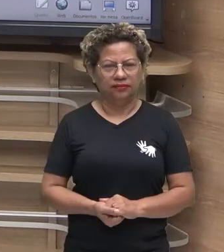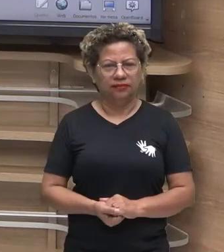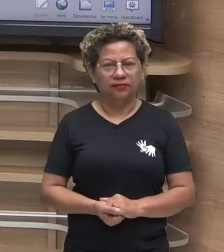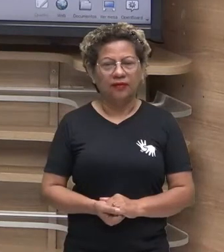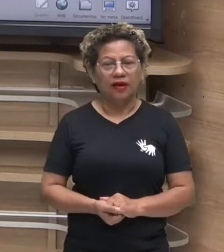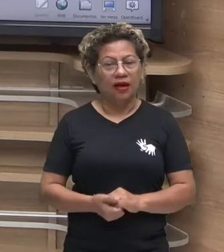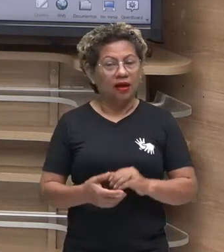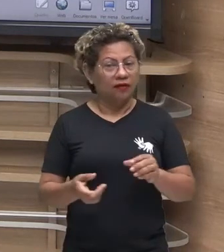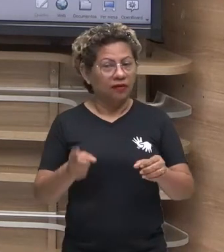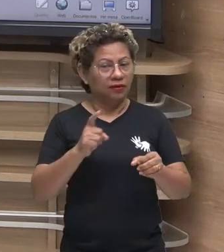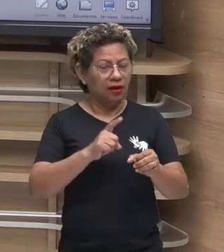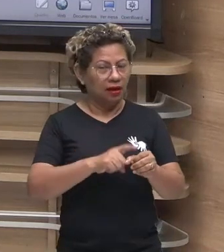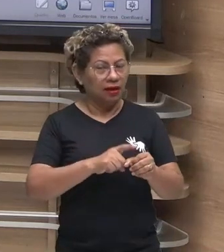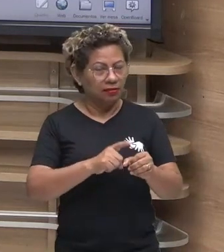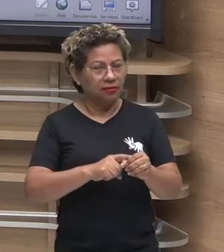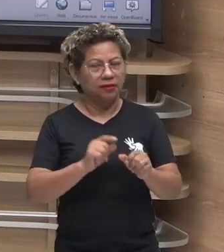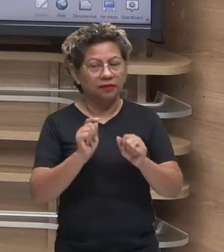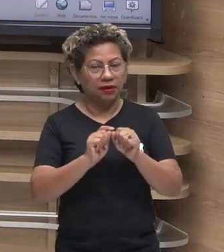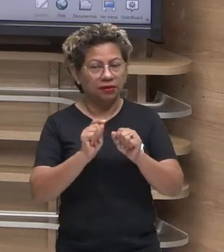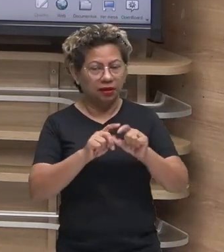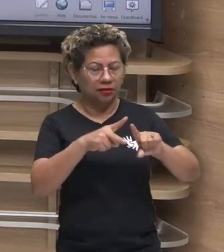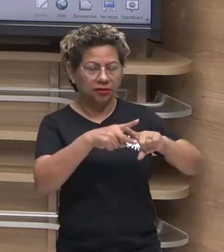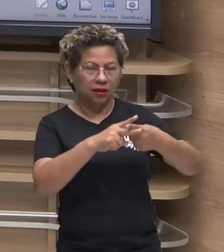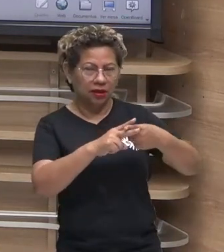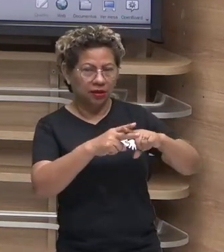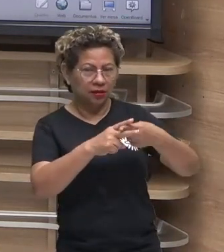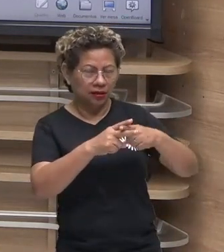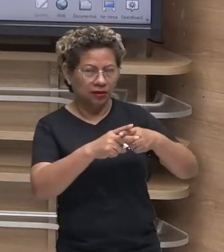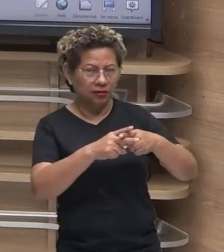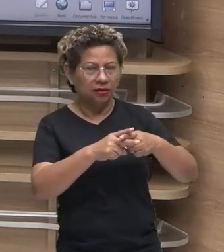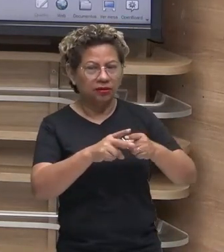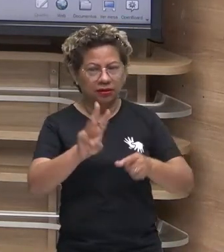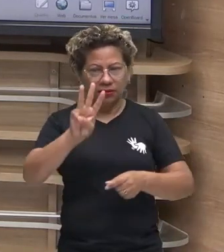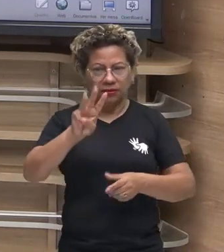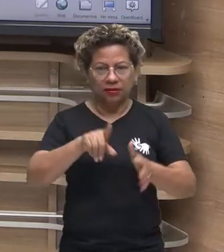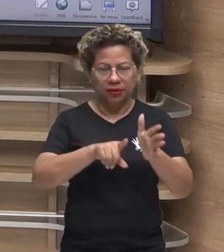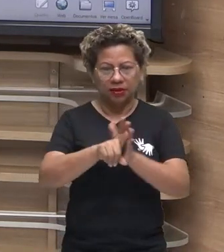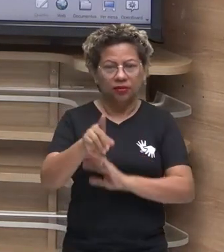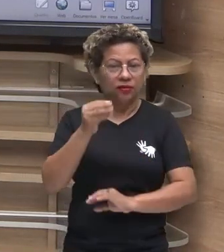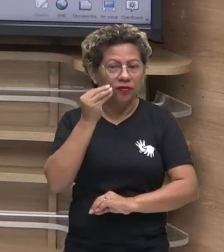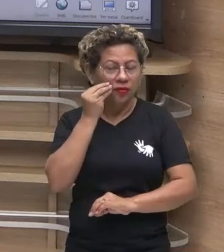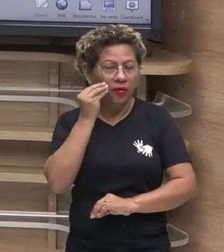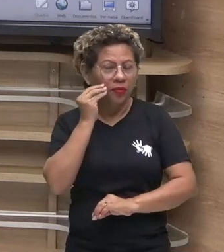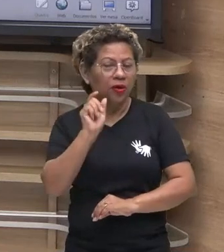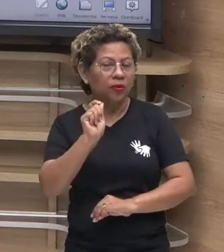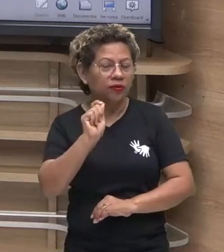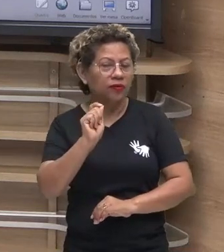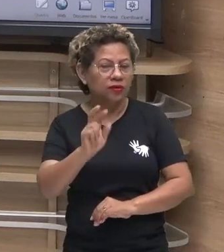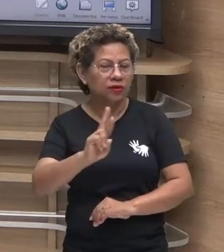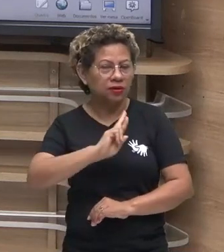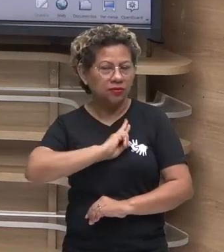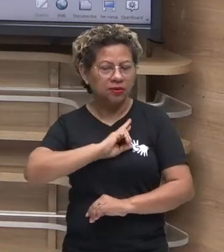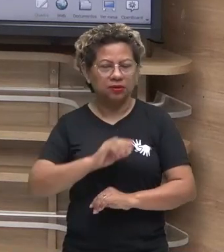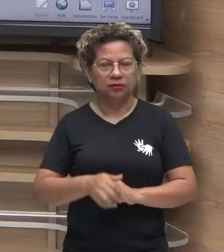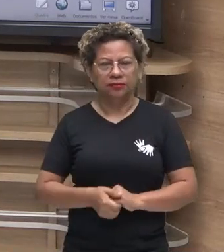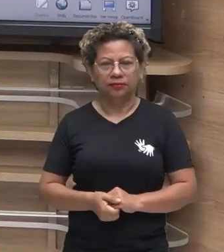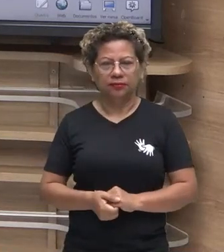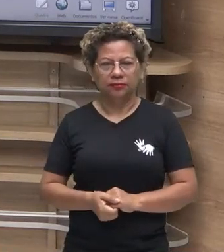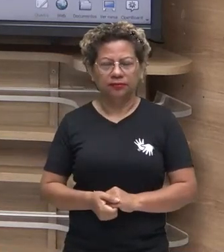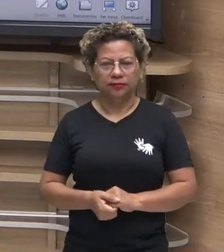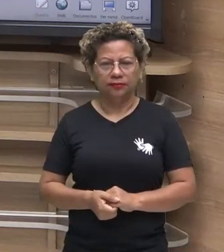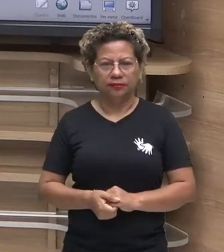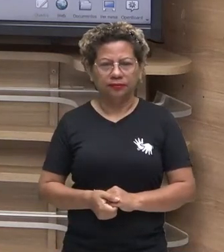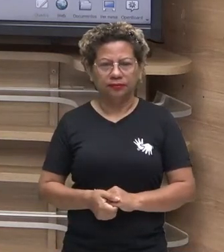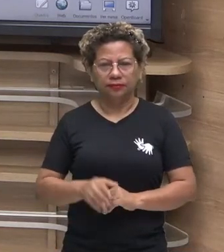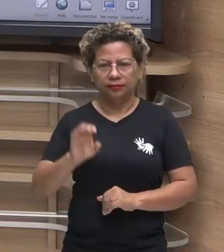E estamos de volta para a correção da nossa terceira questão. Vamos logo ver o que vocês responderam aqui. Vamos lá.